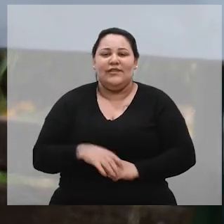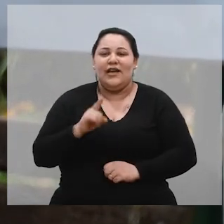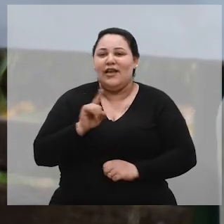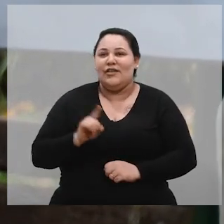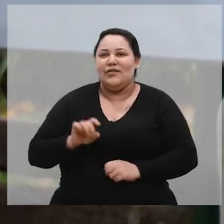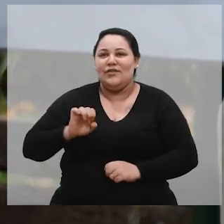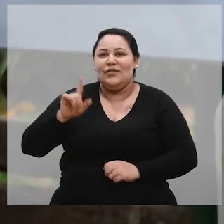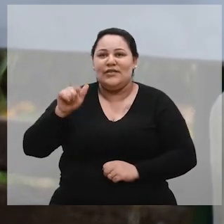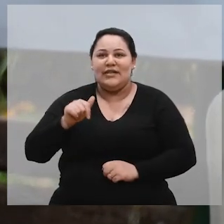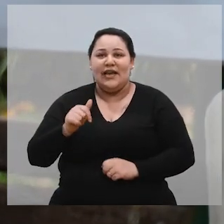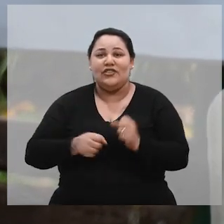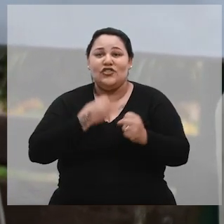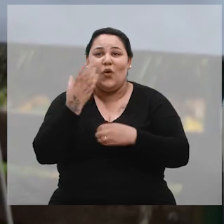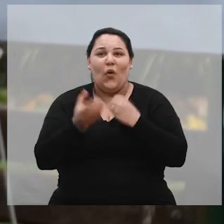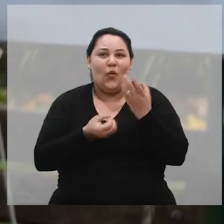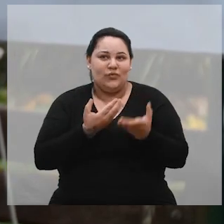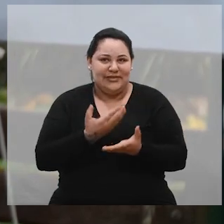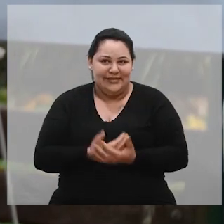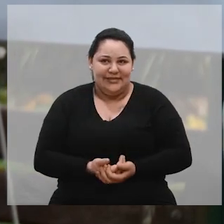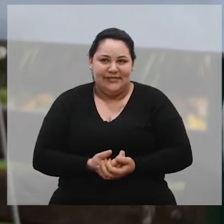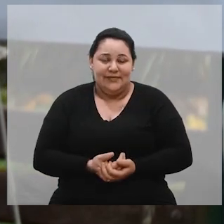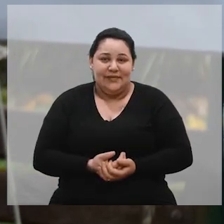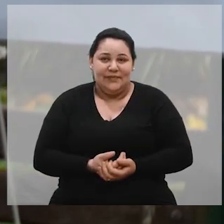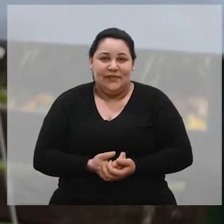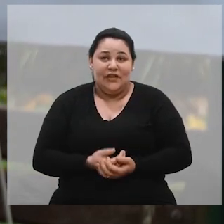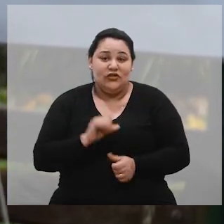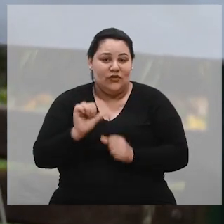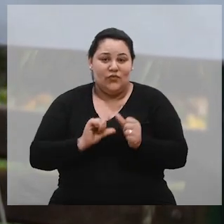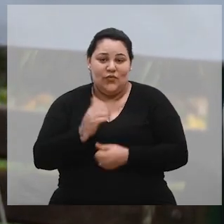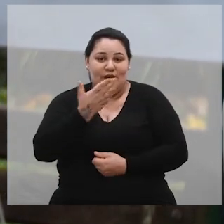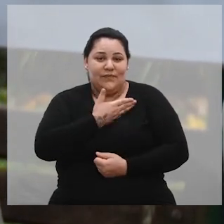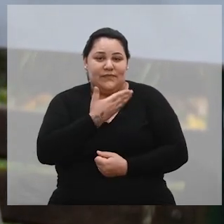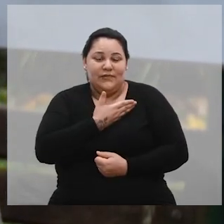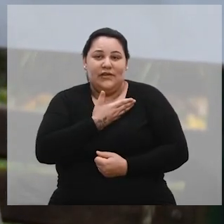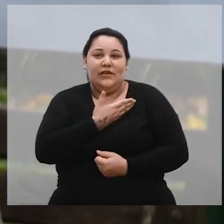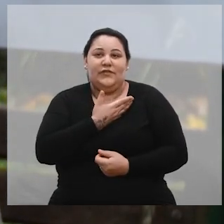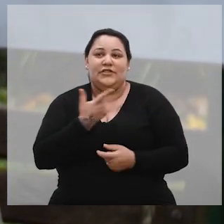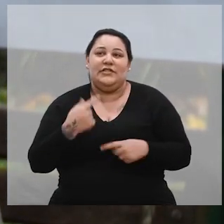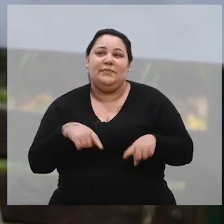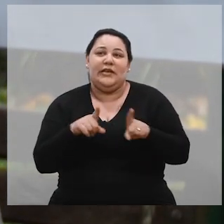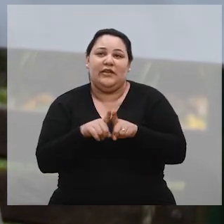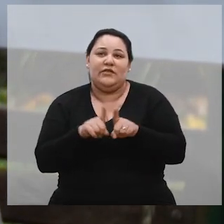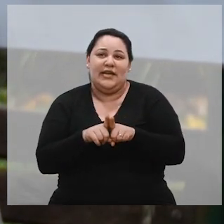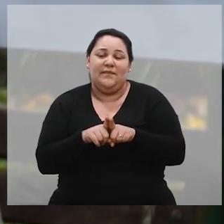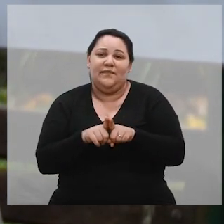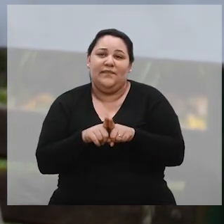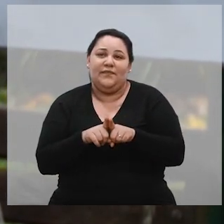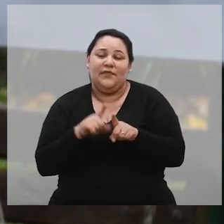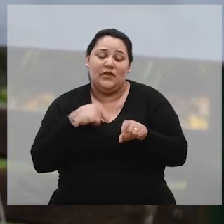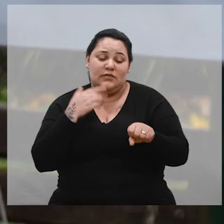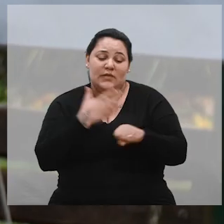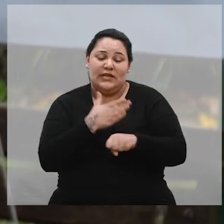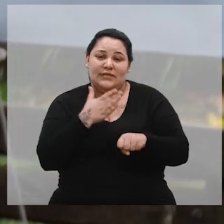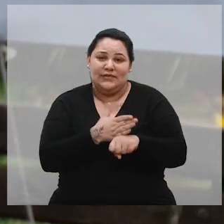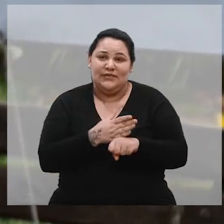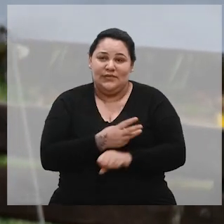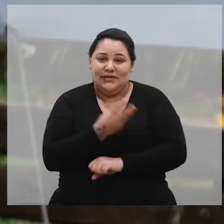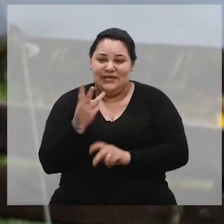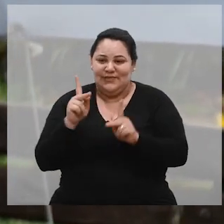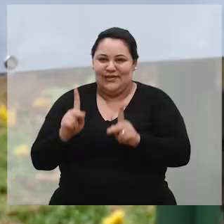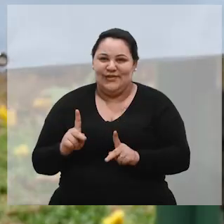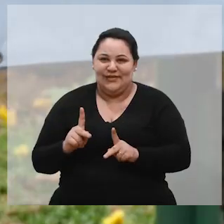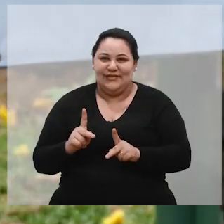contarmos histórias. Então nos tornamos amigos. E nós somos três integrantes do signo de peixes e um de